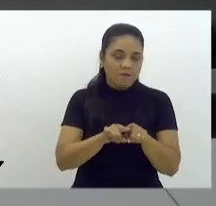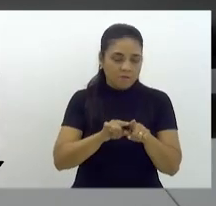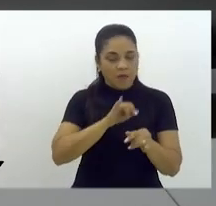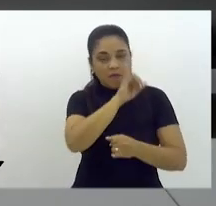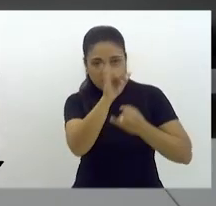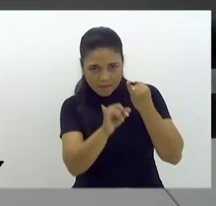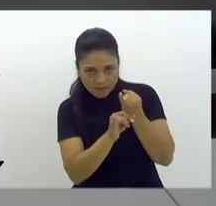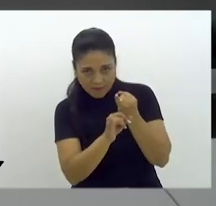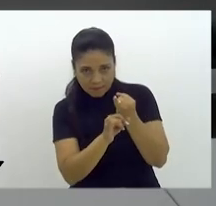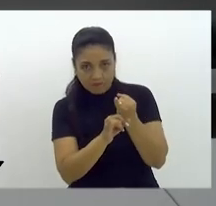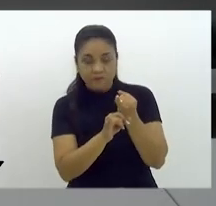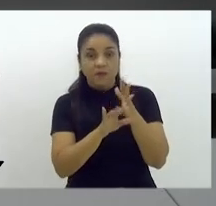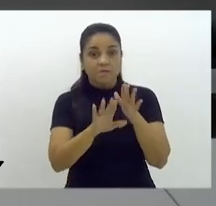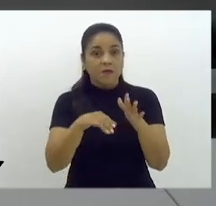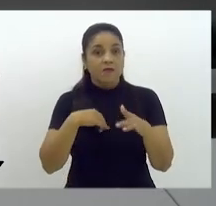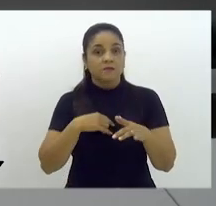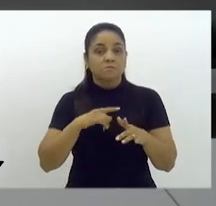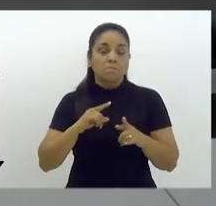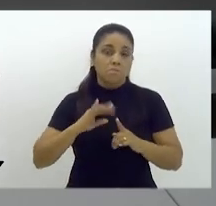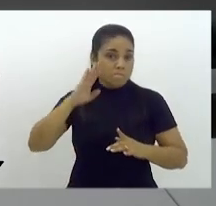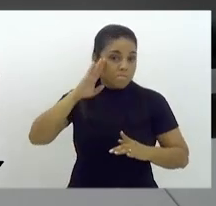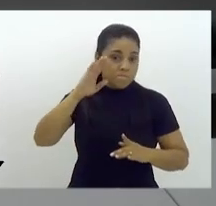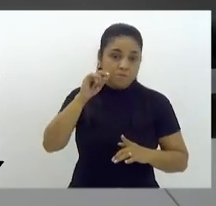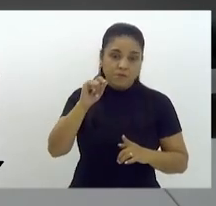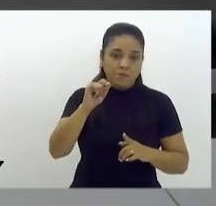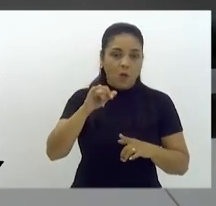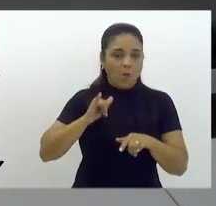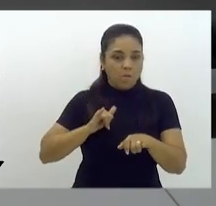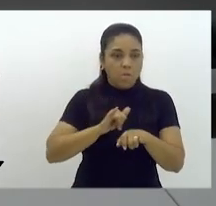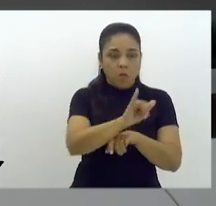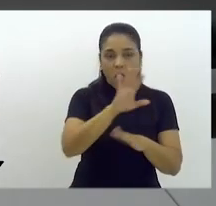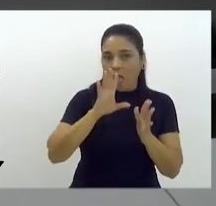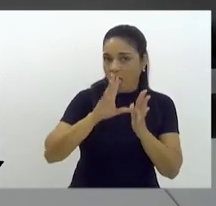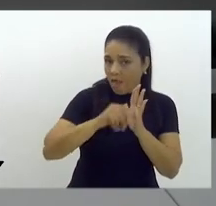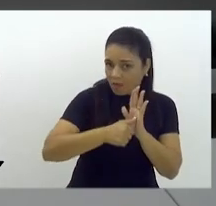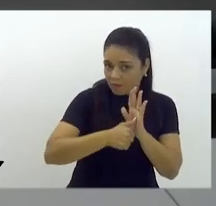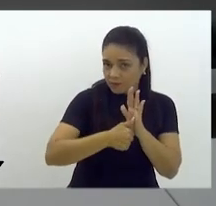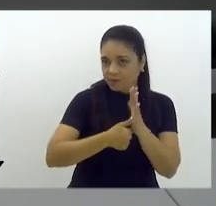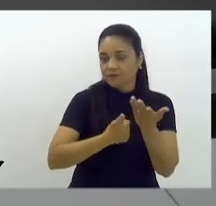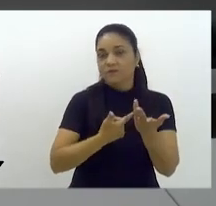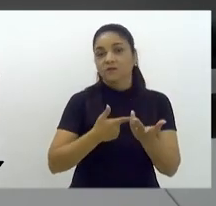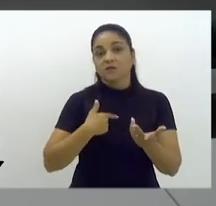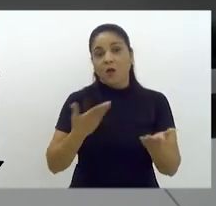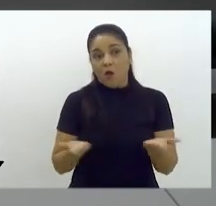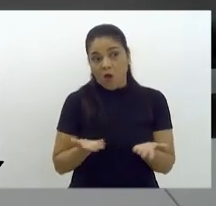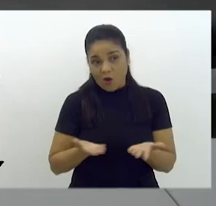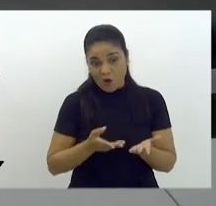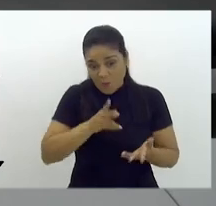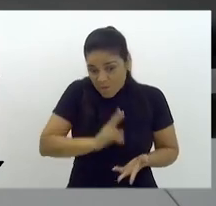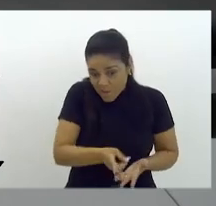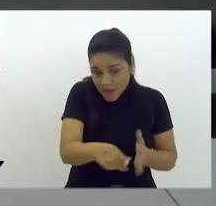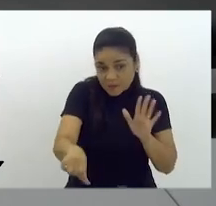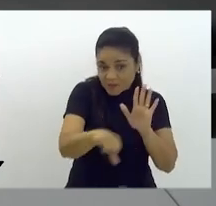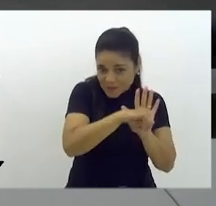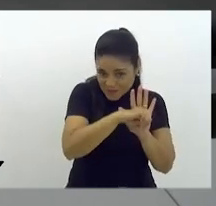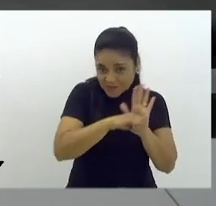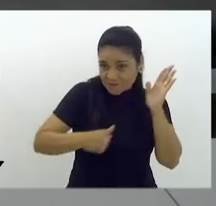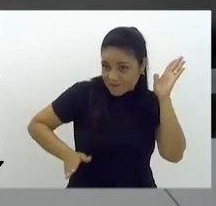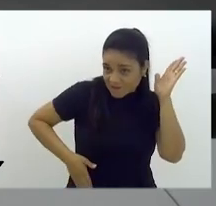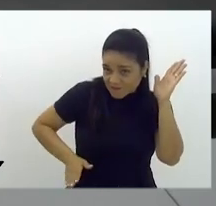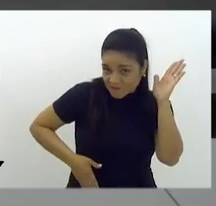em especial estelionatos estelionato cresceu consideravelmente porque agora o mesmo criminoso que tinha que ir a Campo